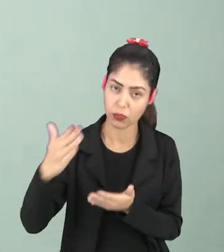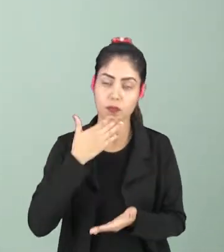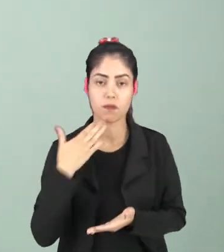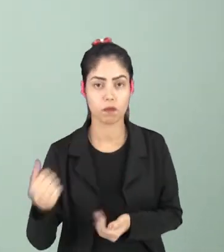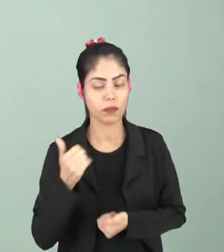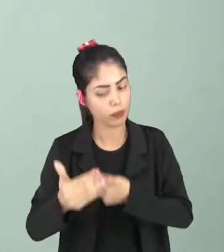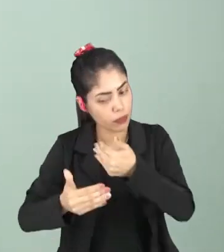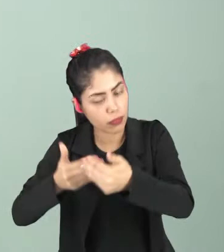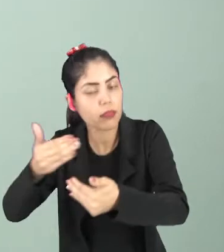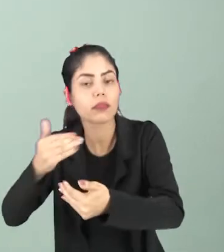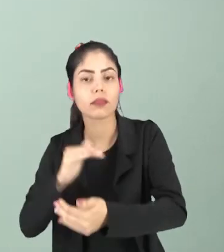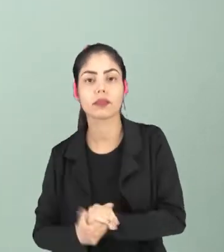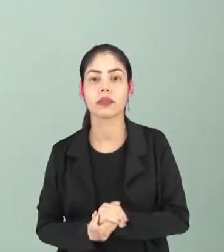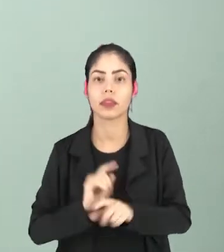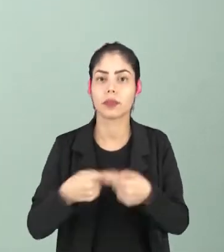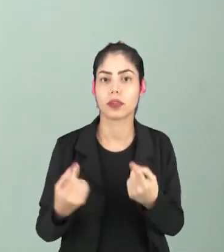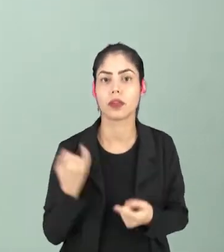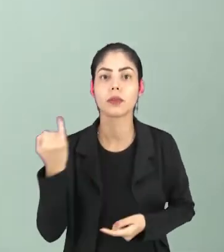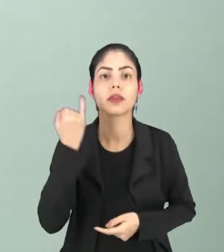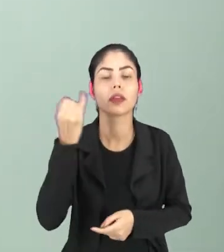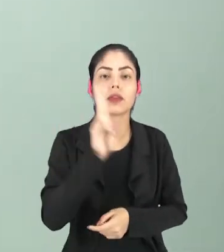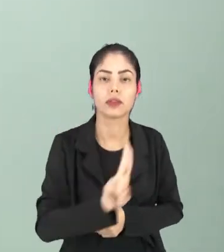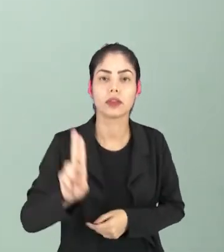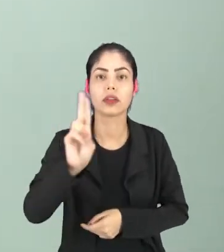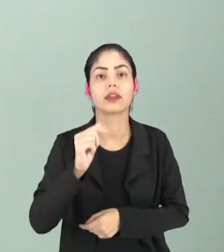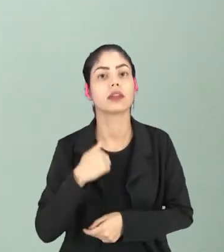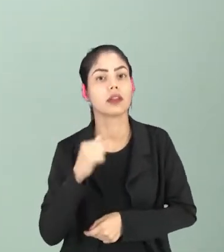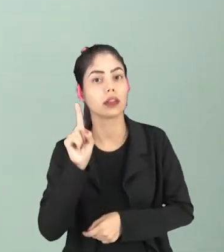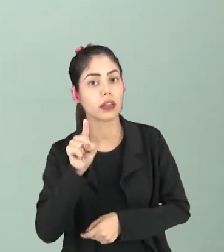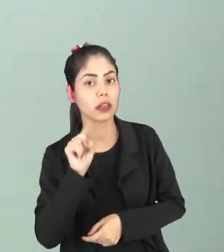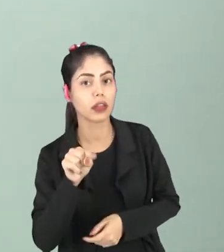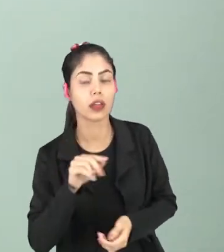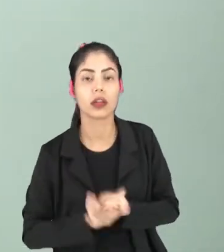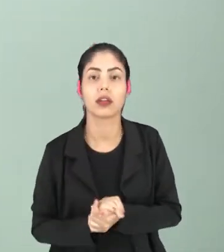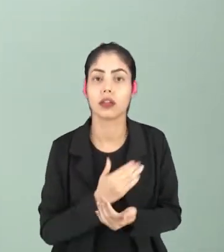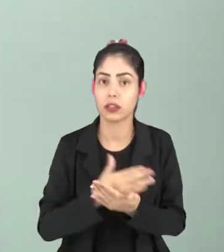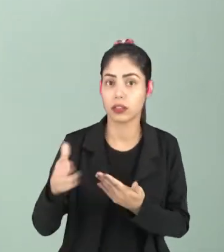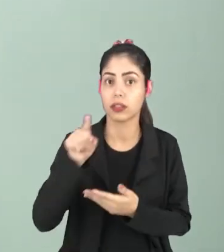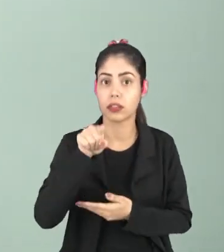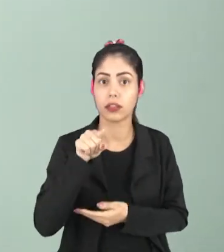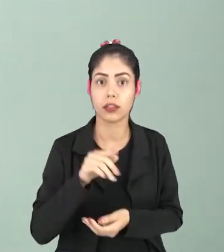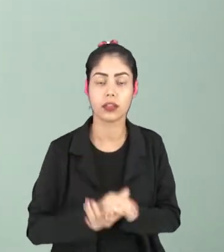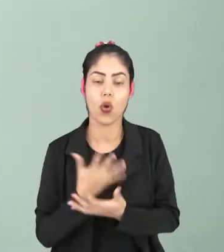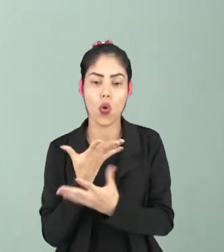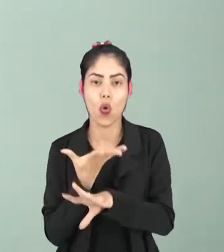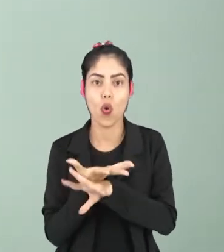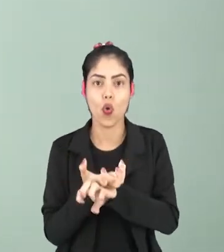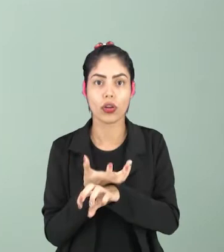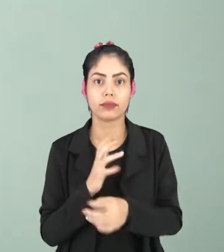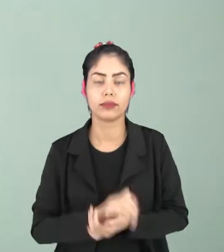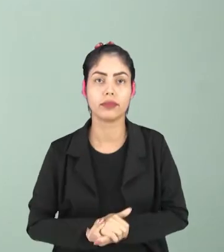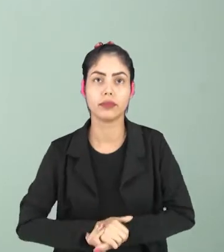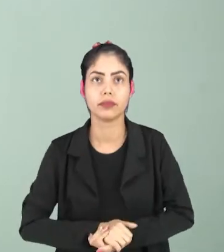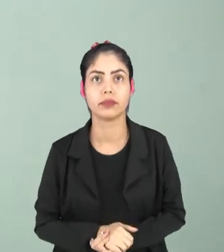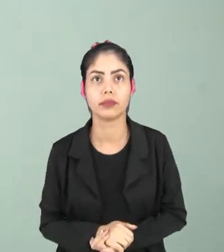mais elaborados. Tá? Mas o primeiro método utilizado ali no comecinho da civilização foi a secagem. Tá bom?